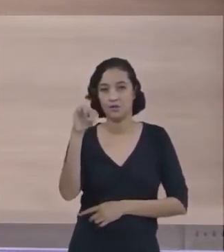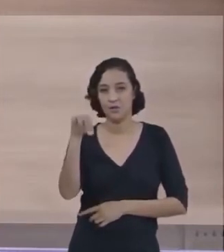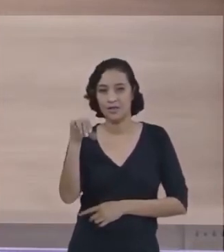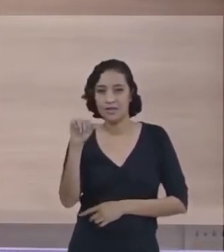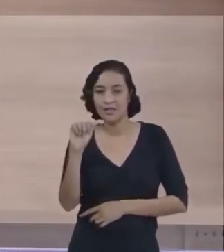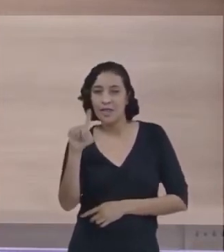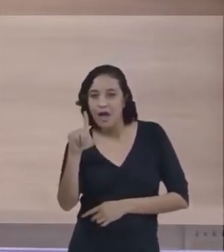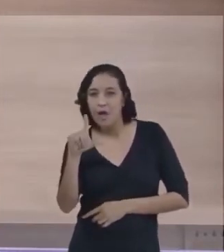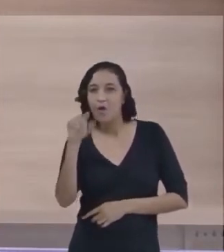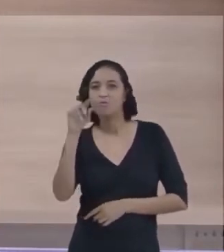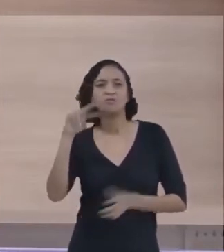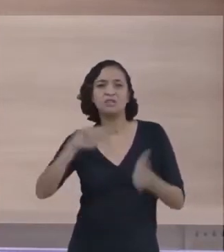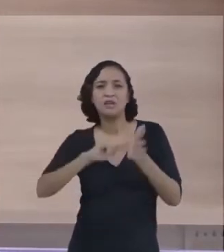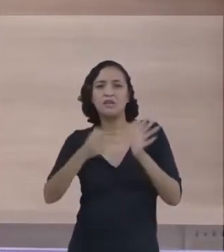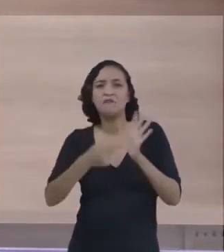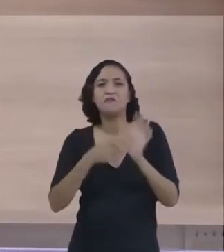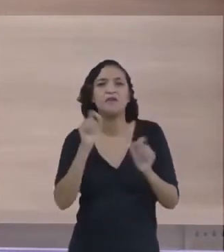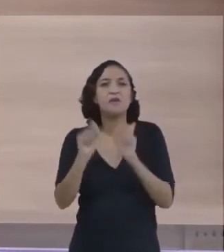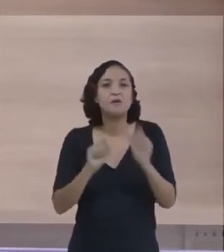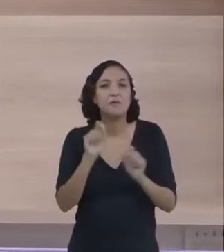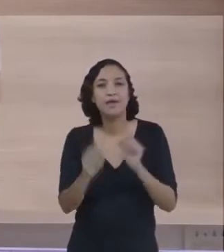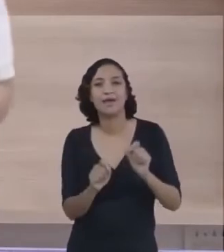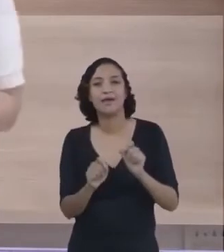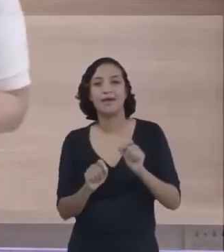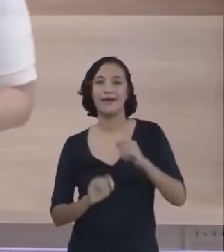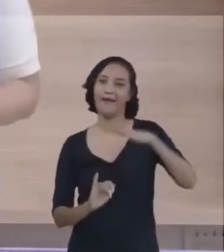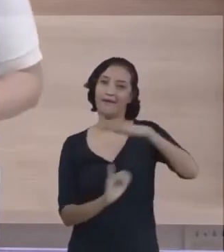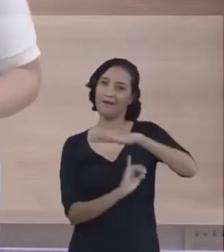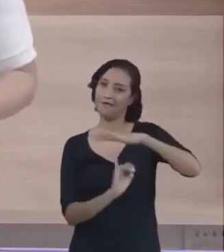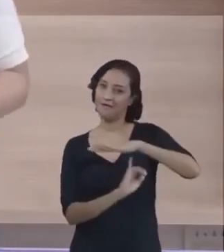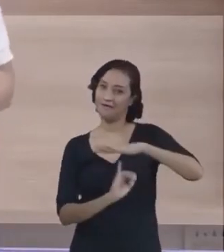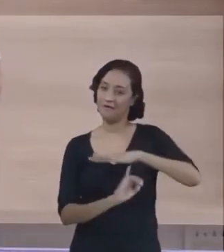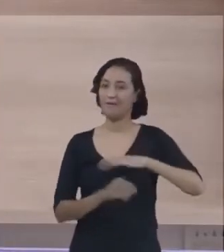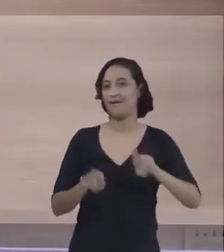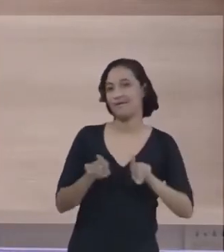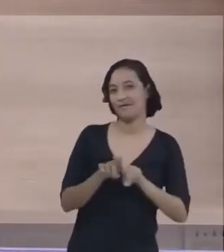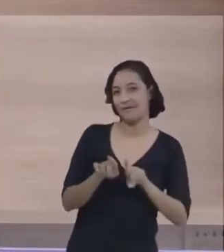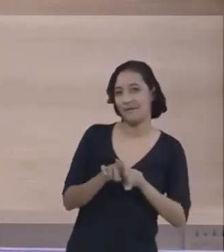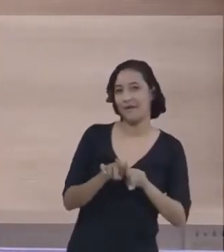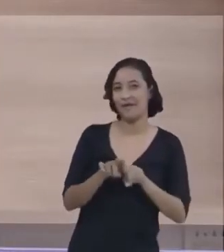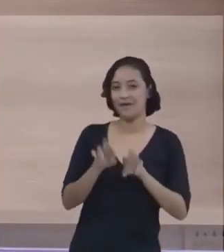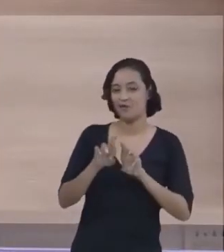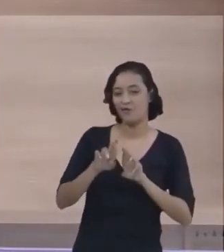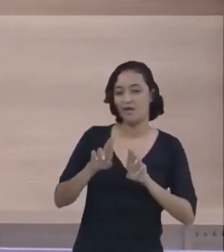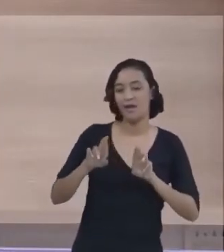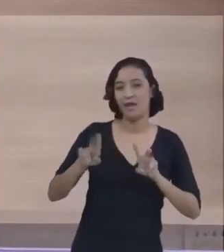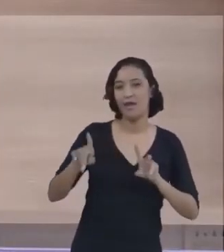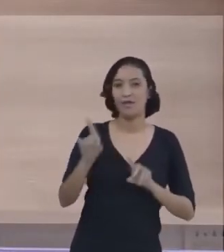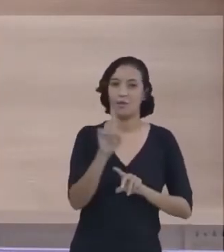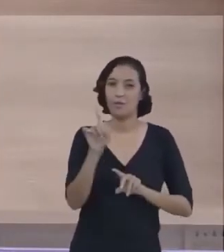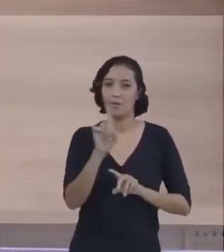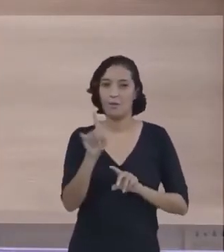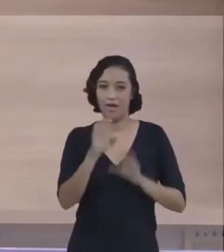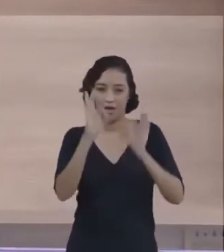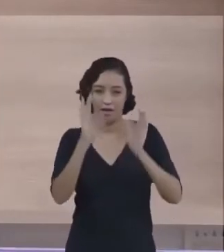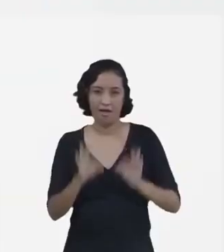usarem. Mas, mesmo assim, você já deve ter ouvido alguém falar em casa sobre medir